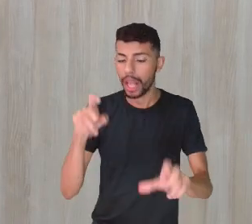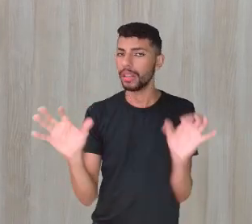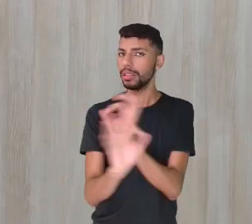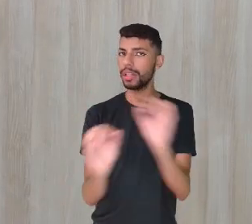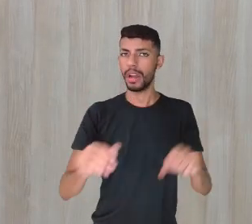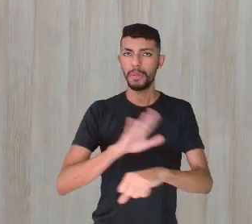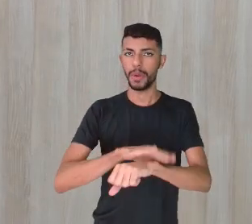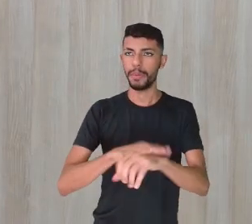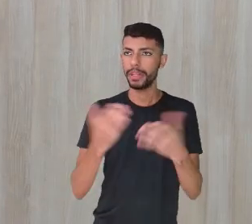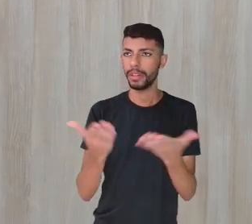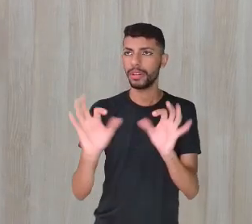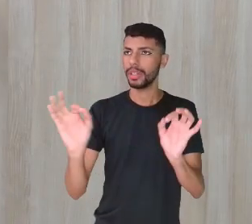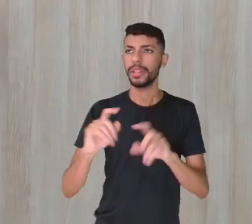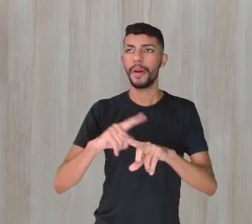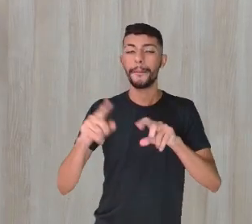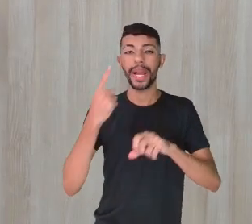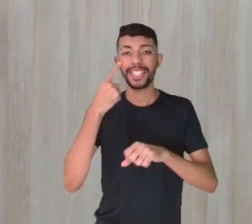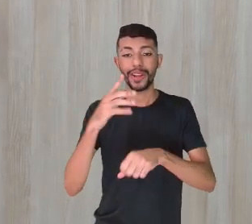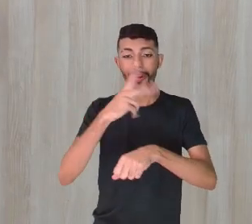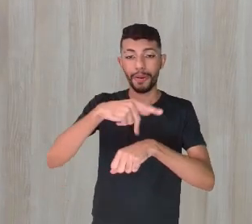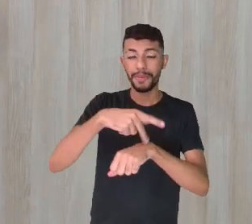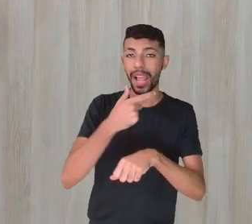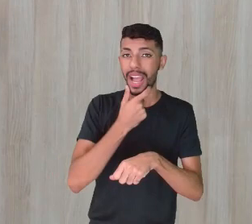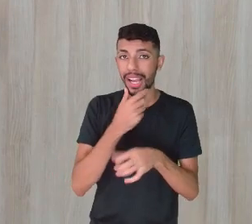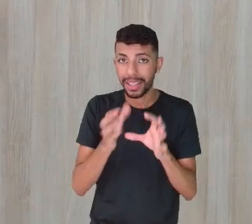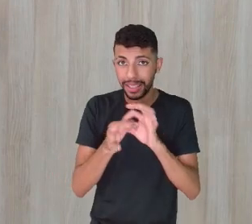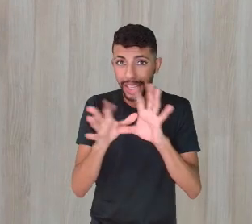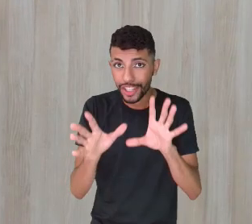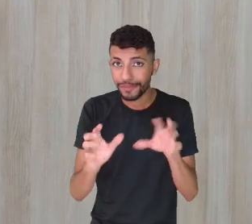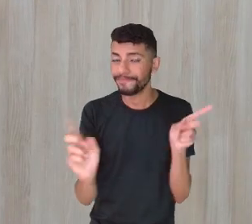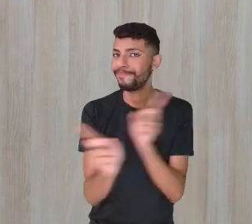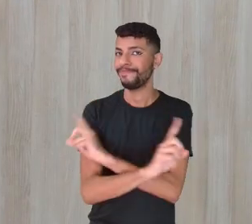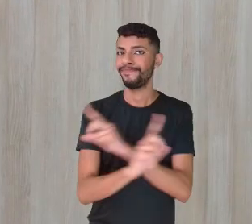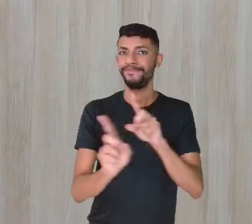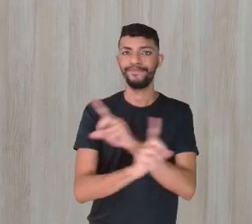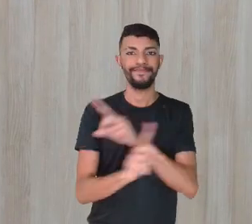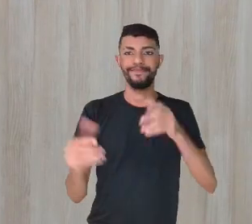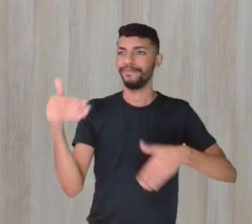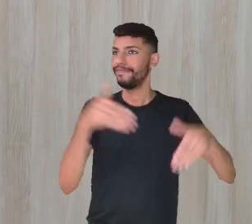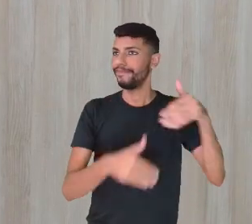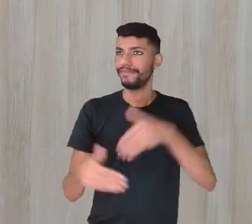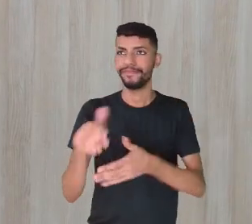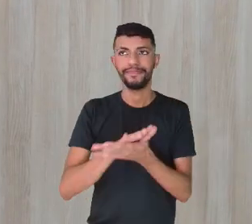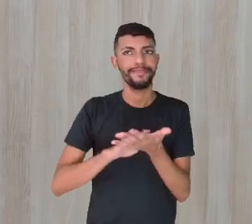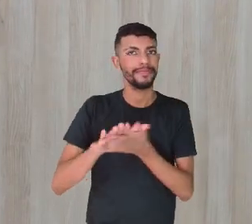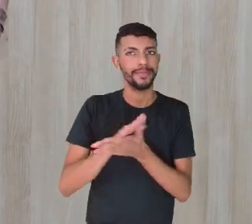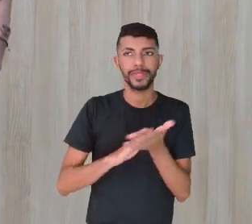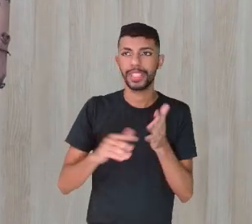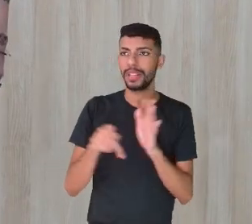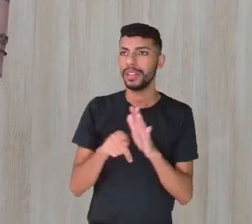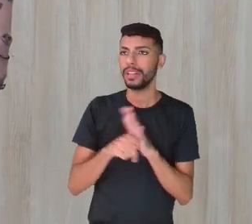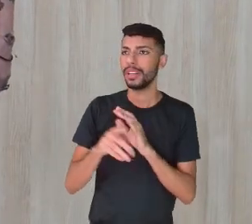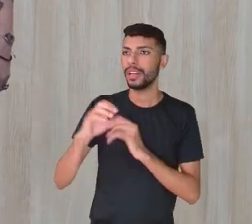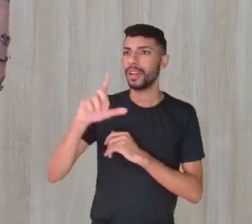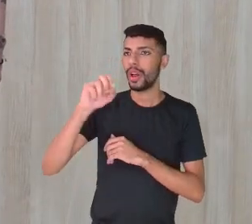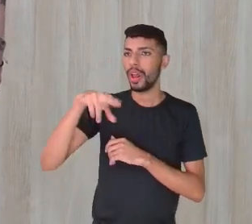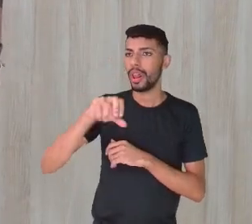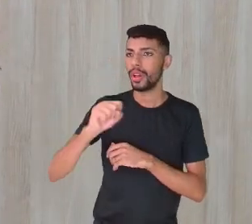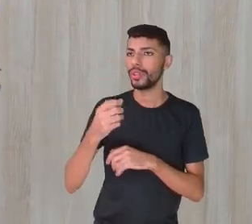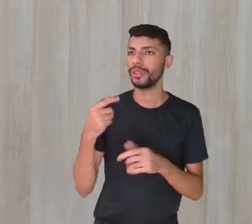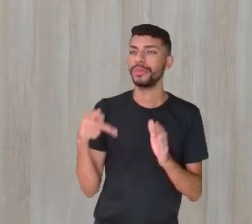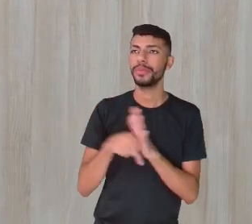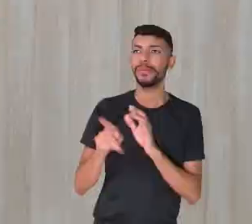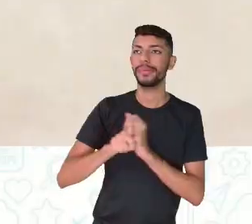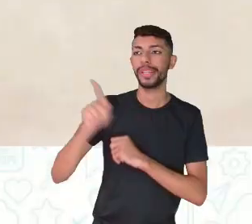não cede muito, né? Não deixa muito essa participação dos colonos no parlamento